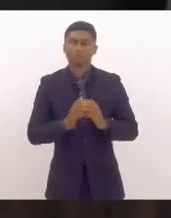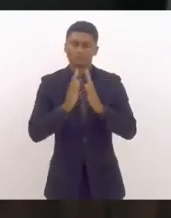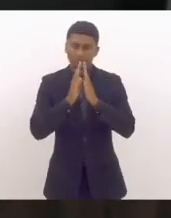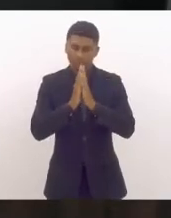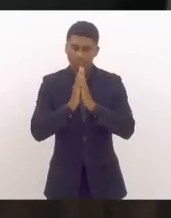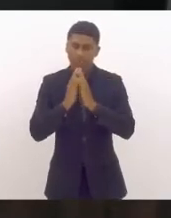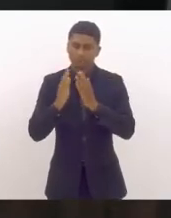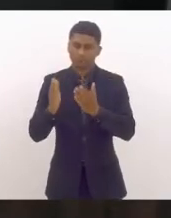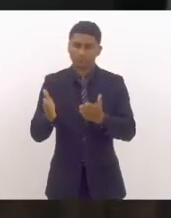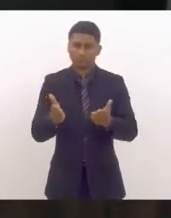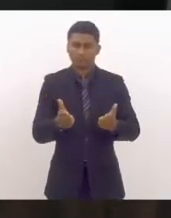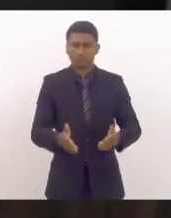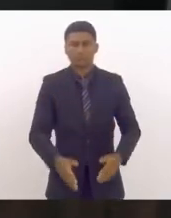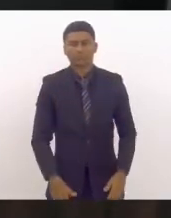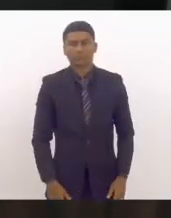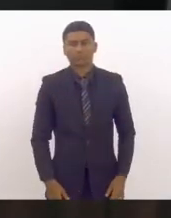presença